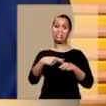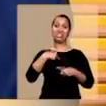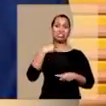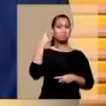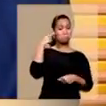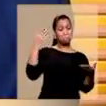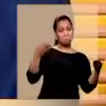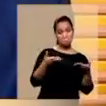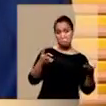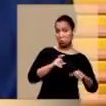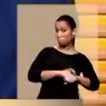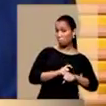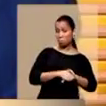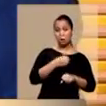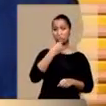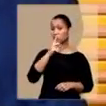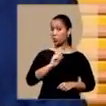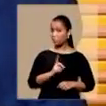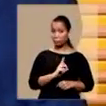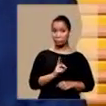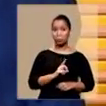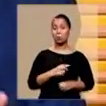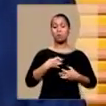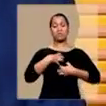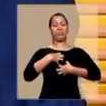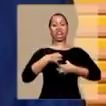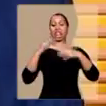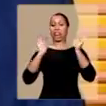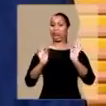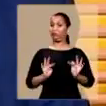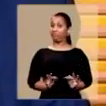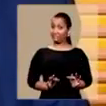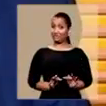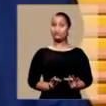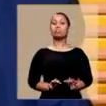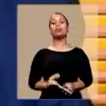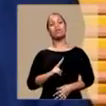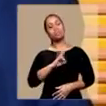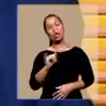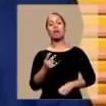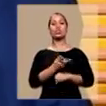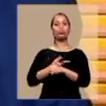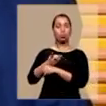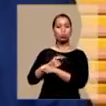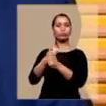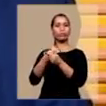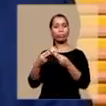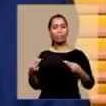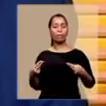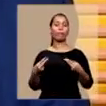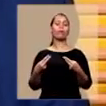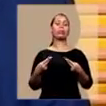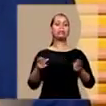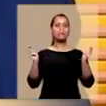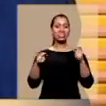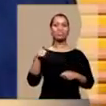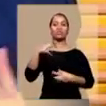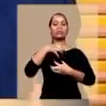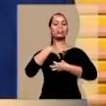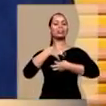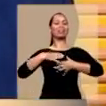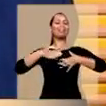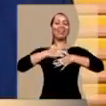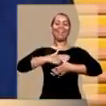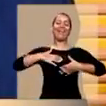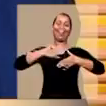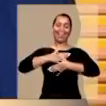você faz nesse momento não é aquilo que vai te realizar, não te satisfaz, você busque coisas que façam com que você se sinta